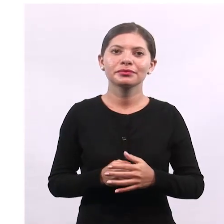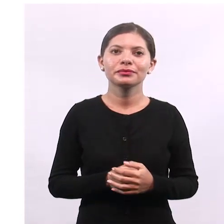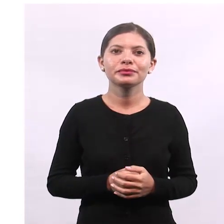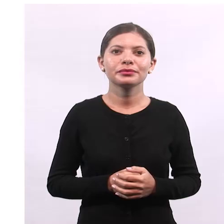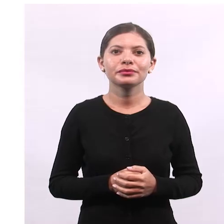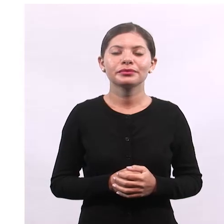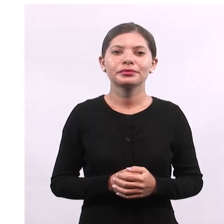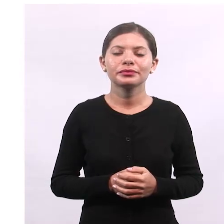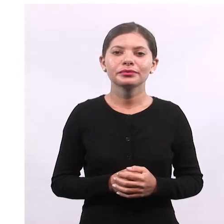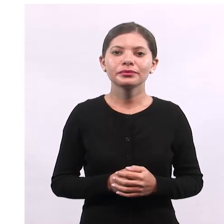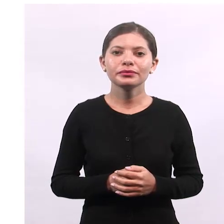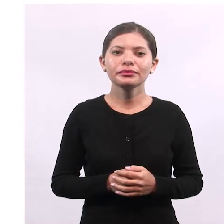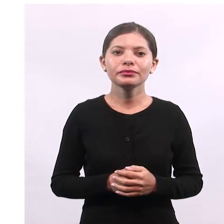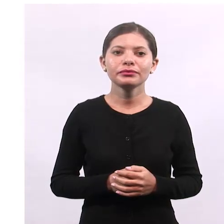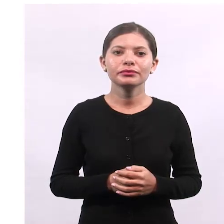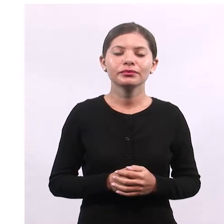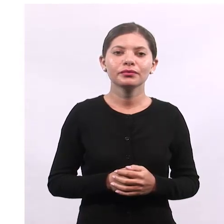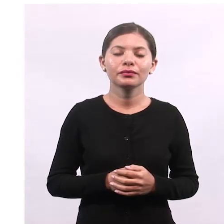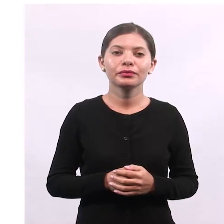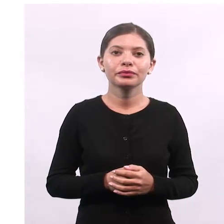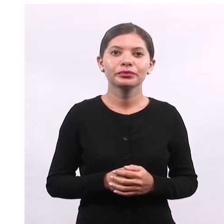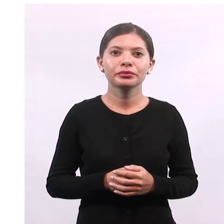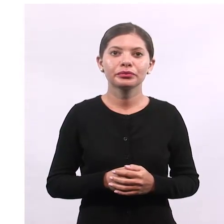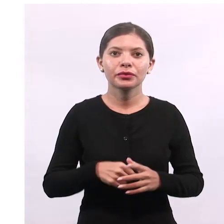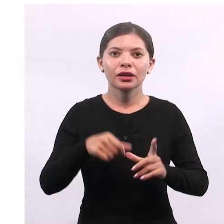músculos de colunas múltiplas